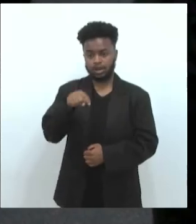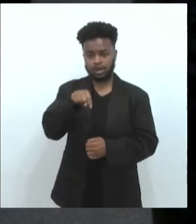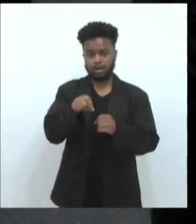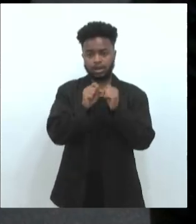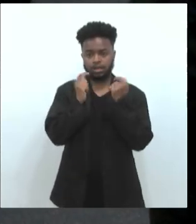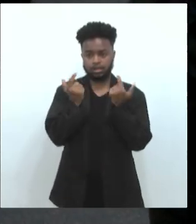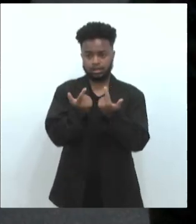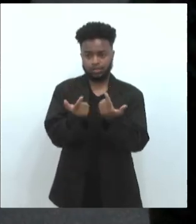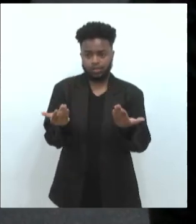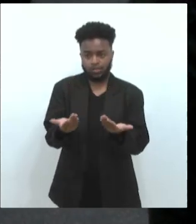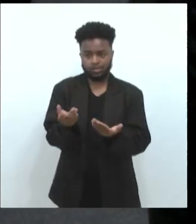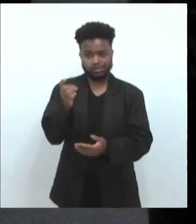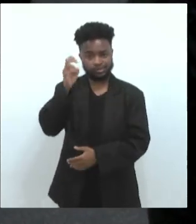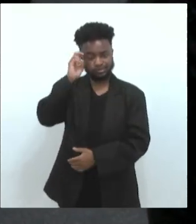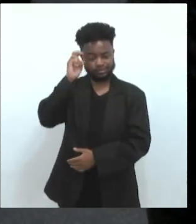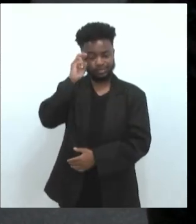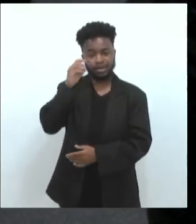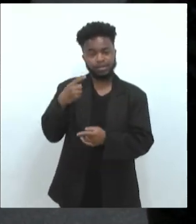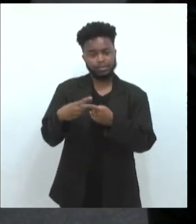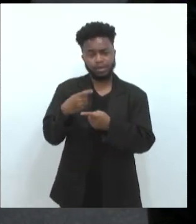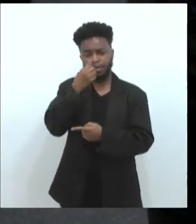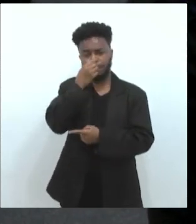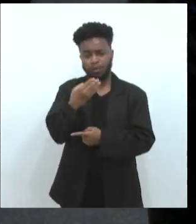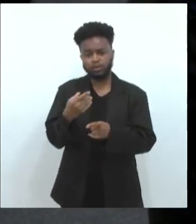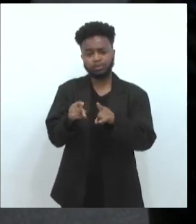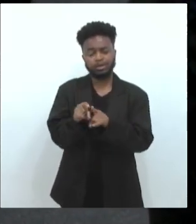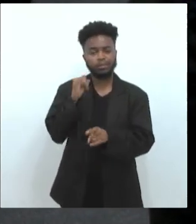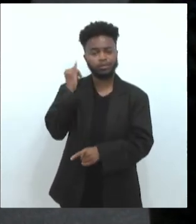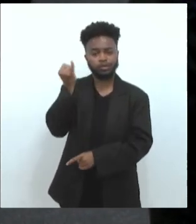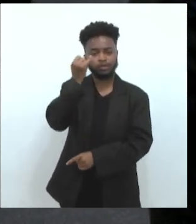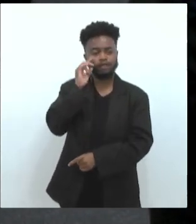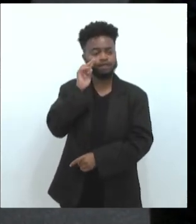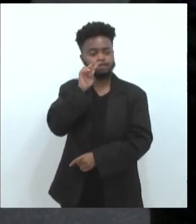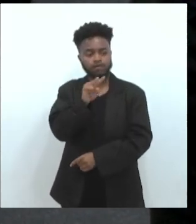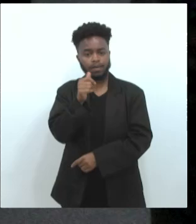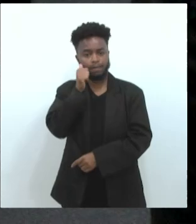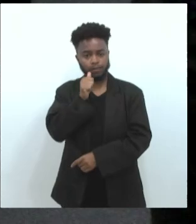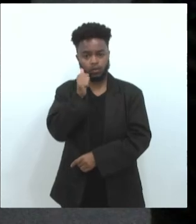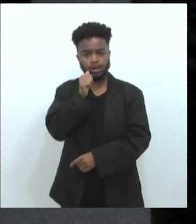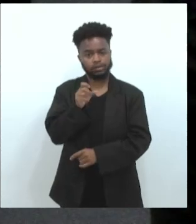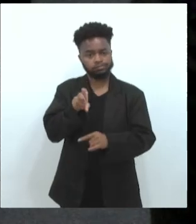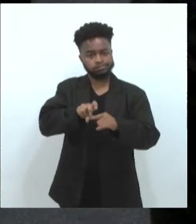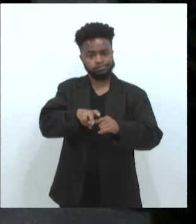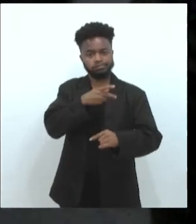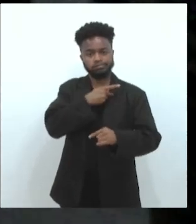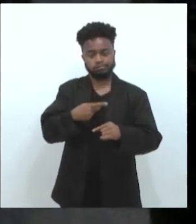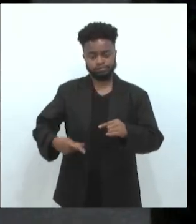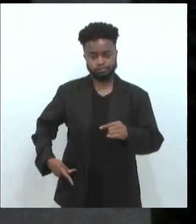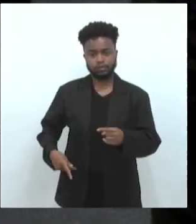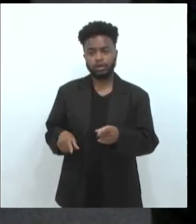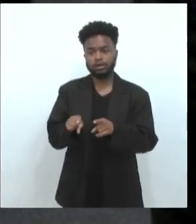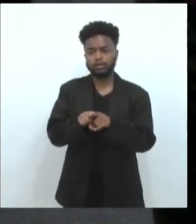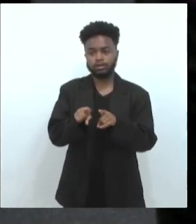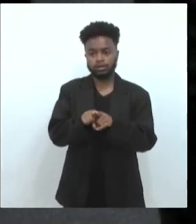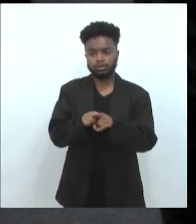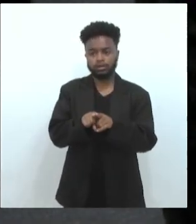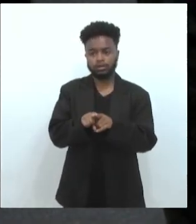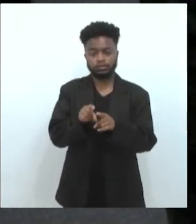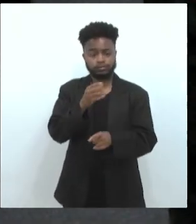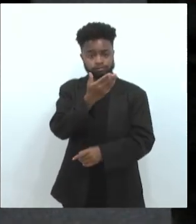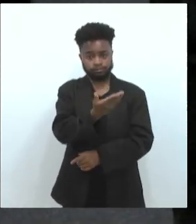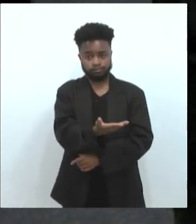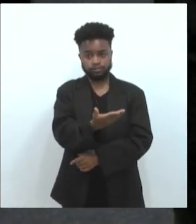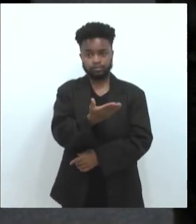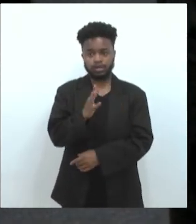nesta manhã de quinta-feira. É sempre bom e importante ver mulheres nesse lugar da presidência e Vossa Excelência